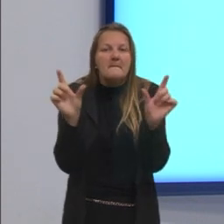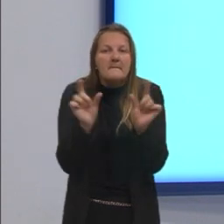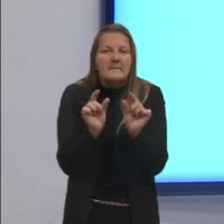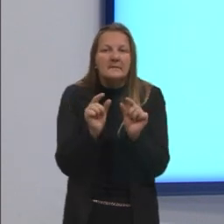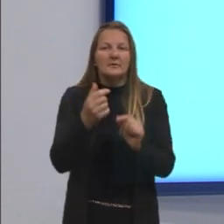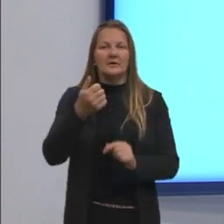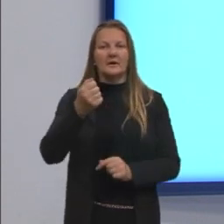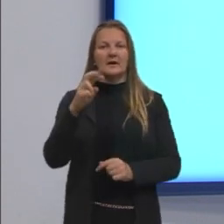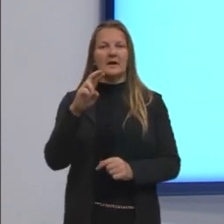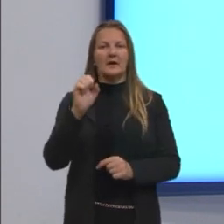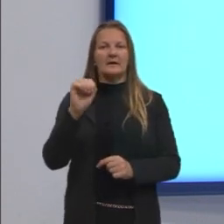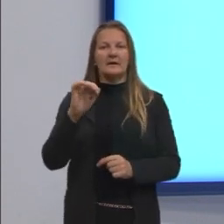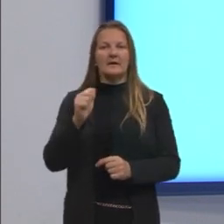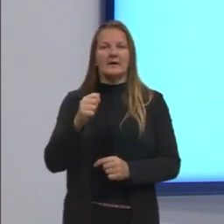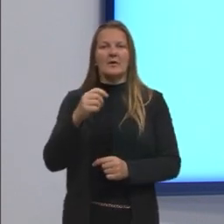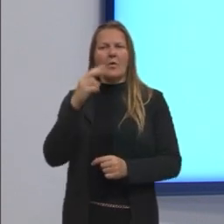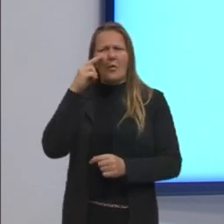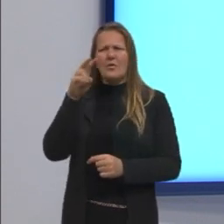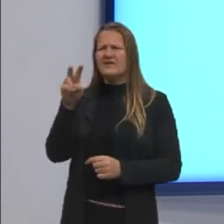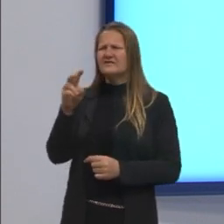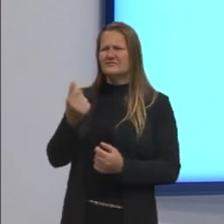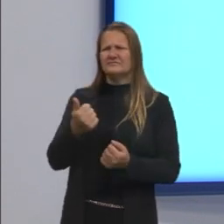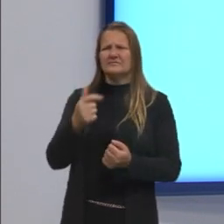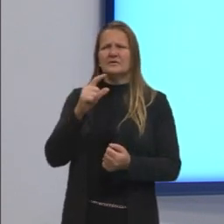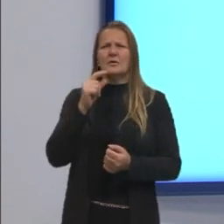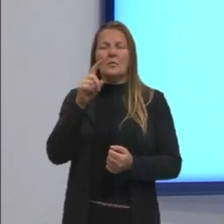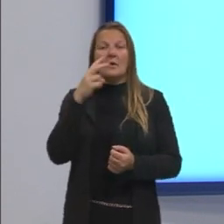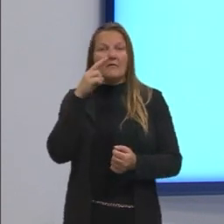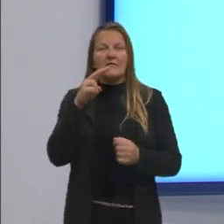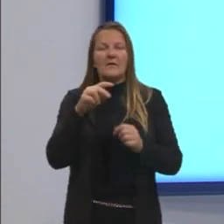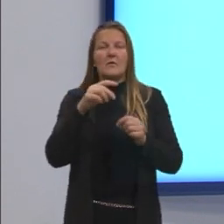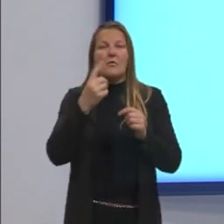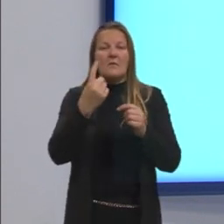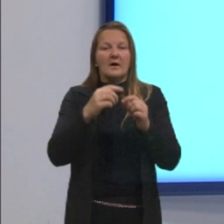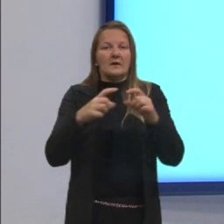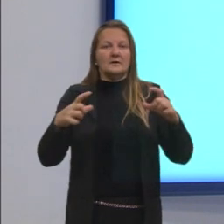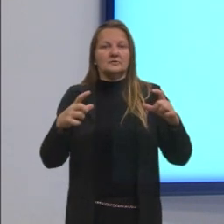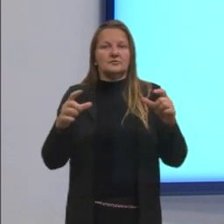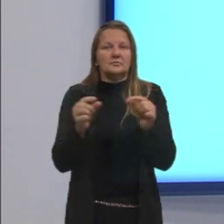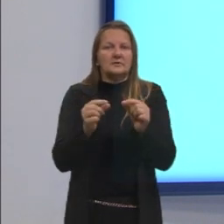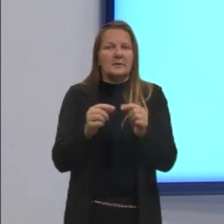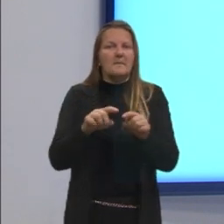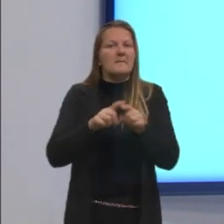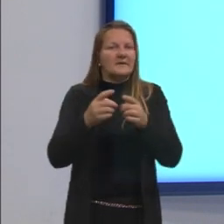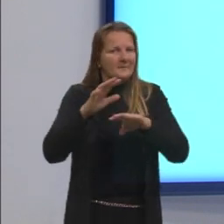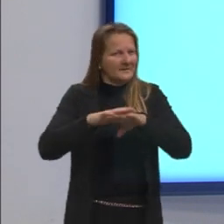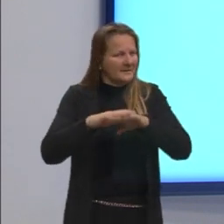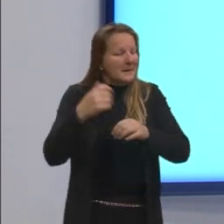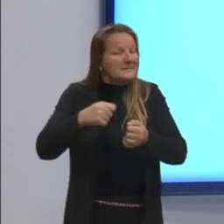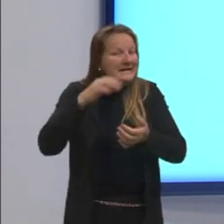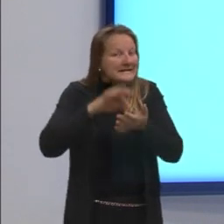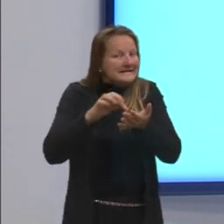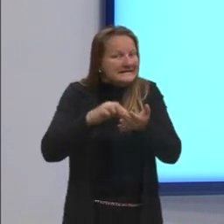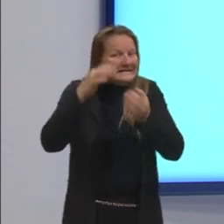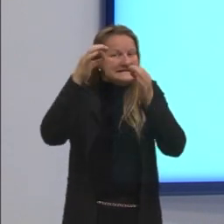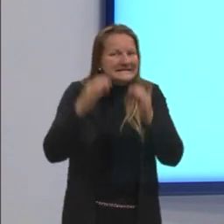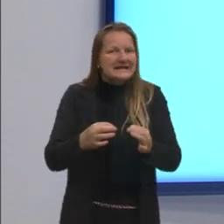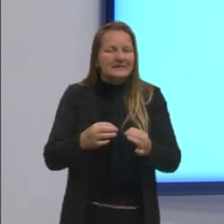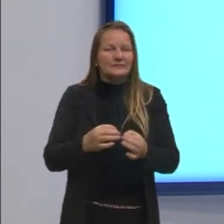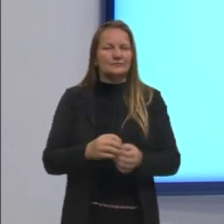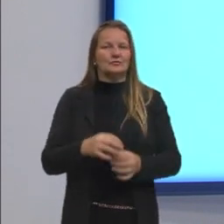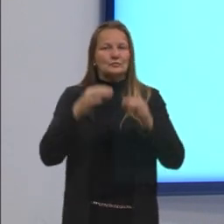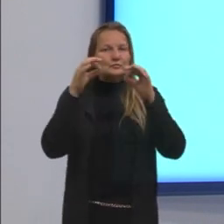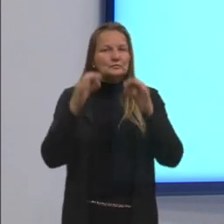olhando assim a gente pensa né ah mas uma eu consigo ver que é maior que a outra mas a matemática a gente precisa ter certeza dos fatos né